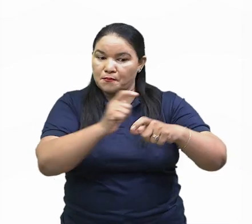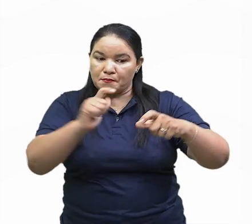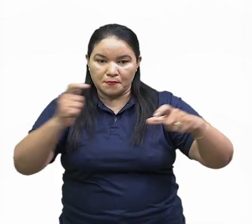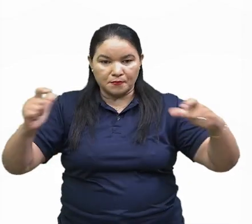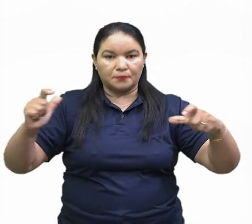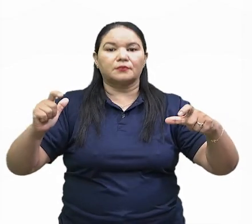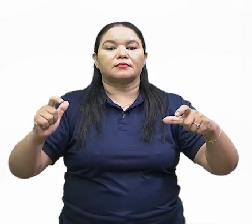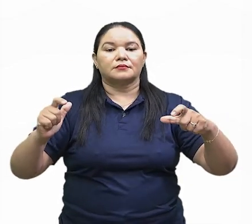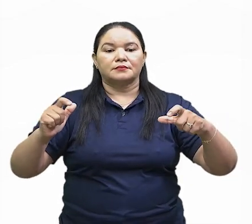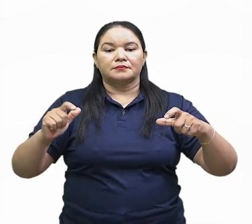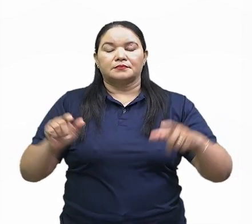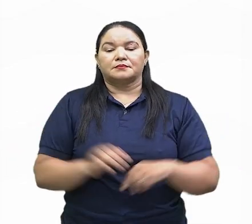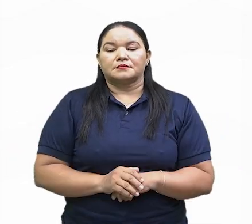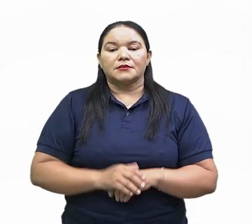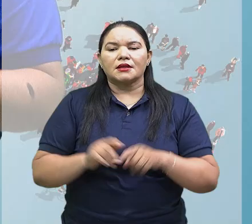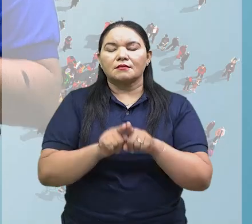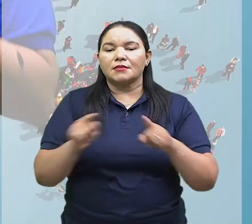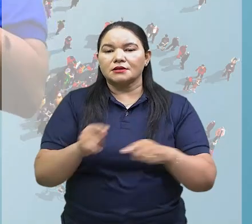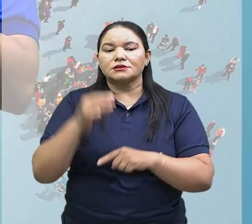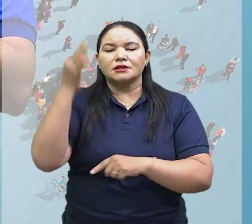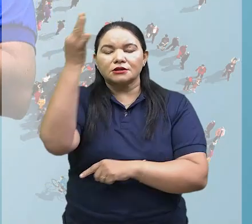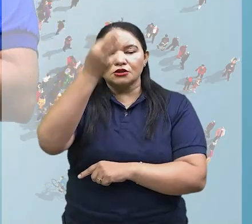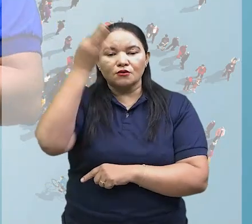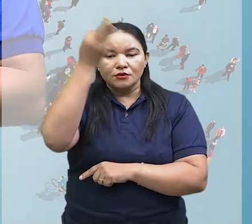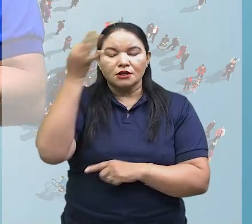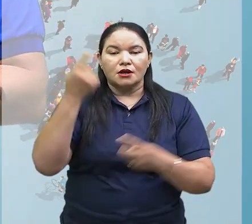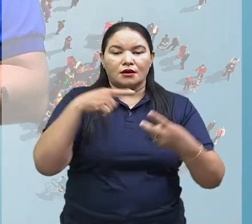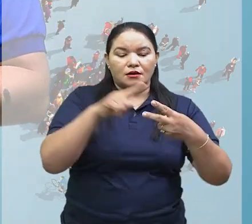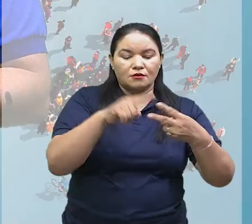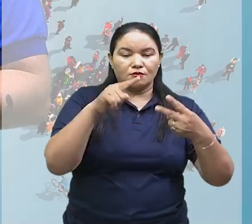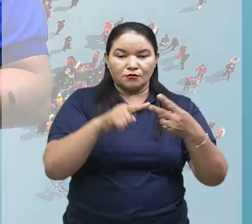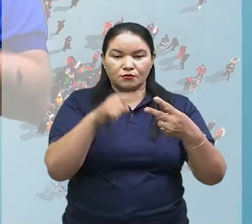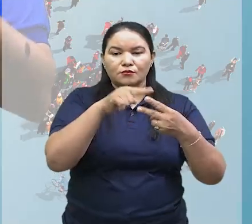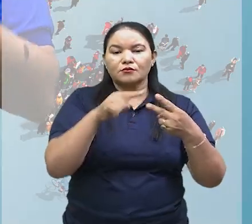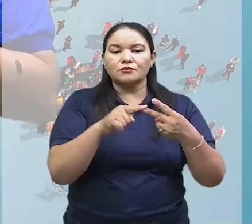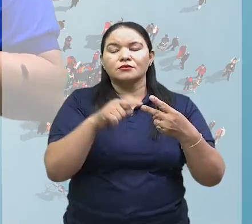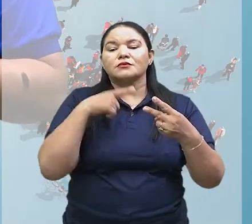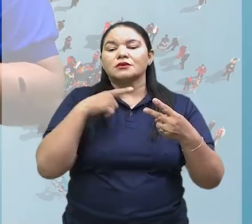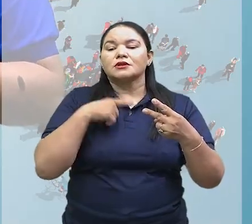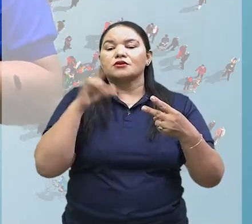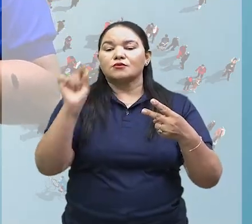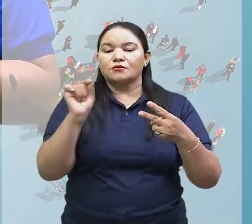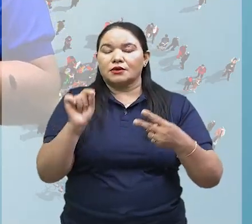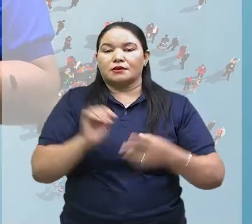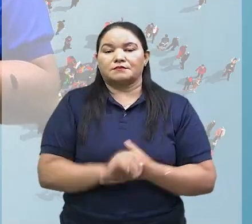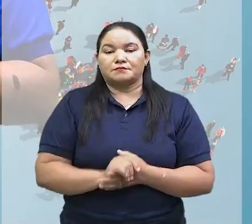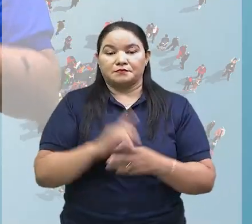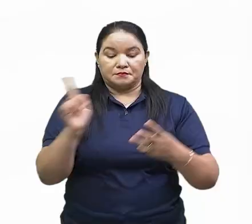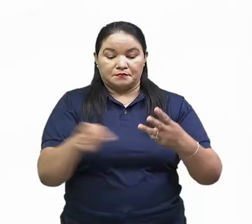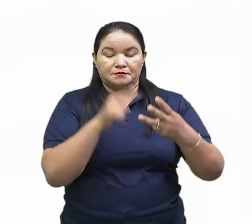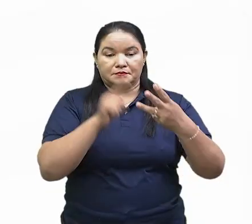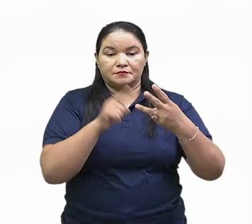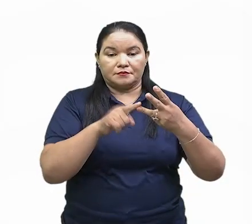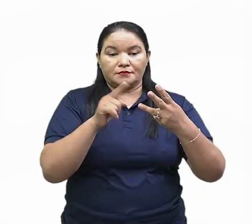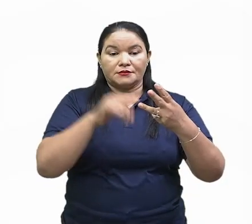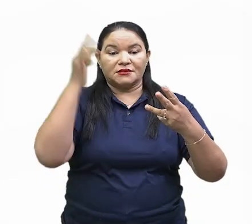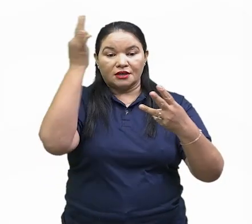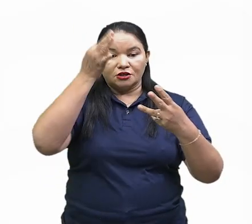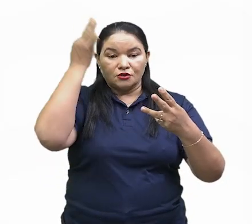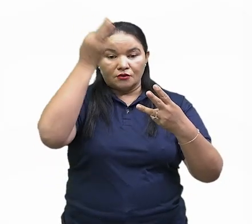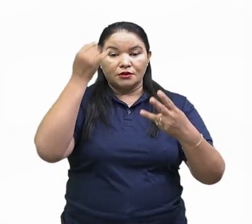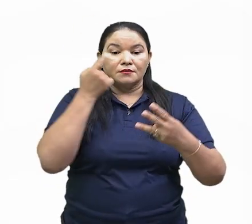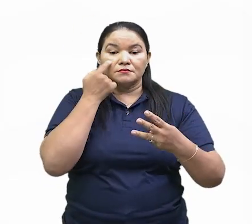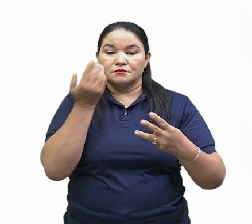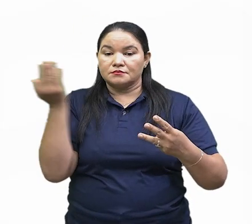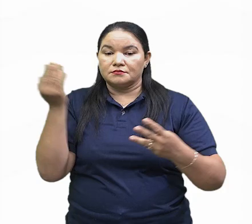acelerado, tá? Mas além da teoria de Malthus e a teoria neomalthusiana, também teremos aí a teoria